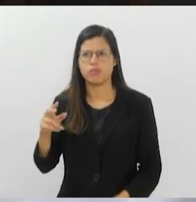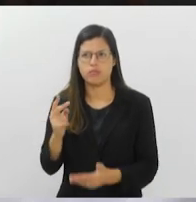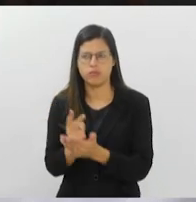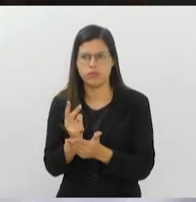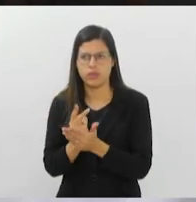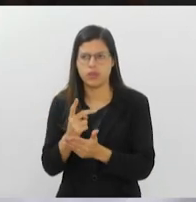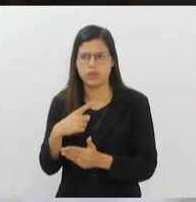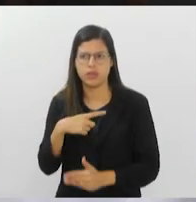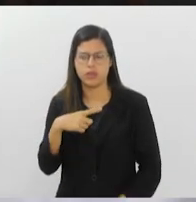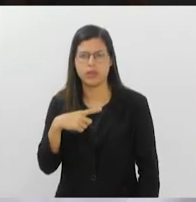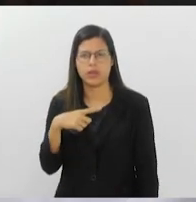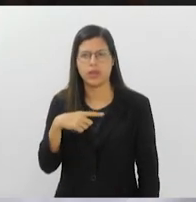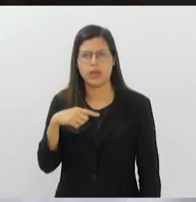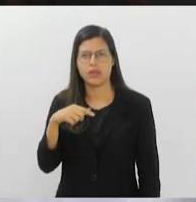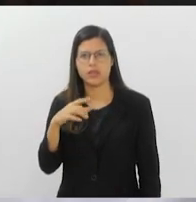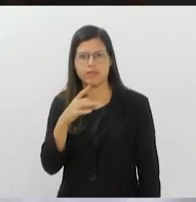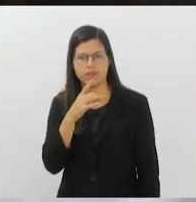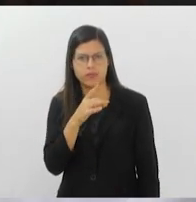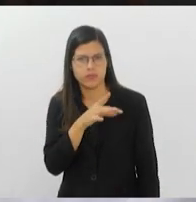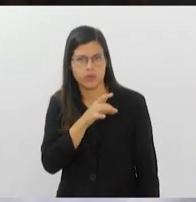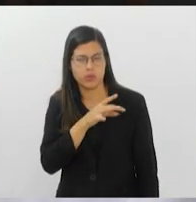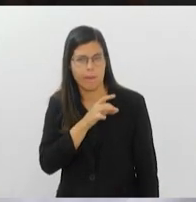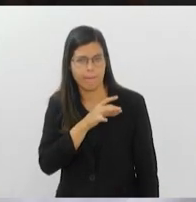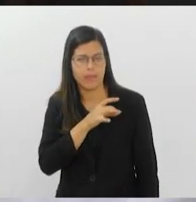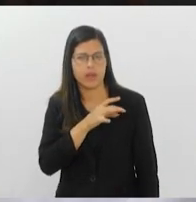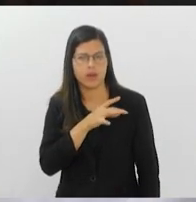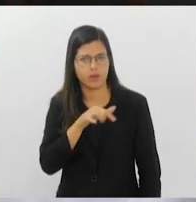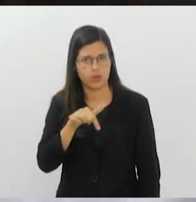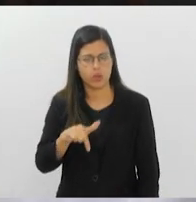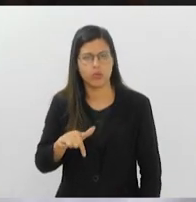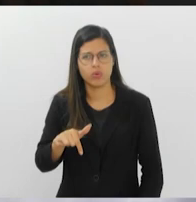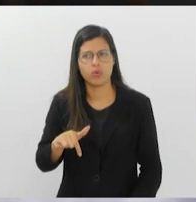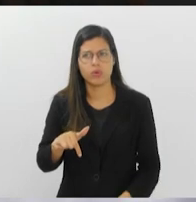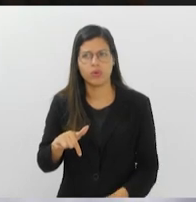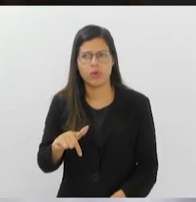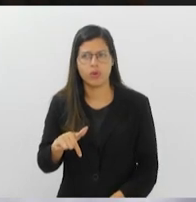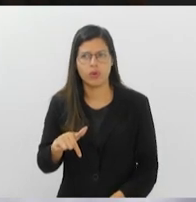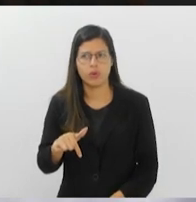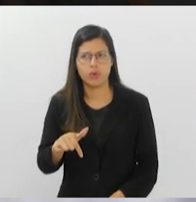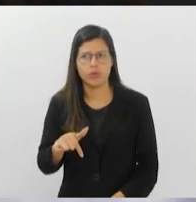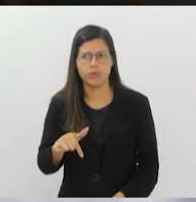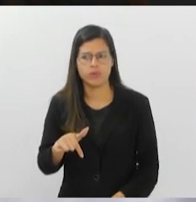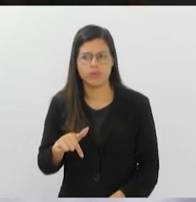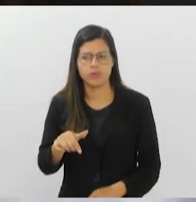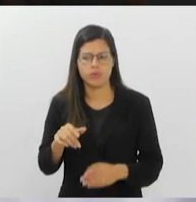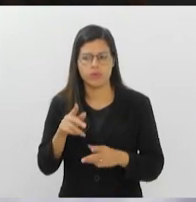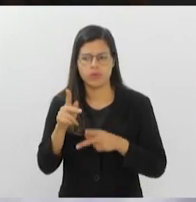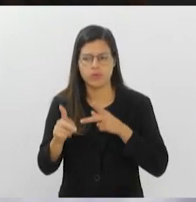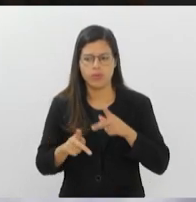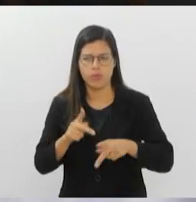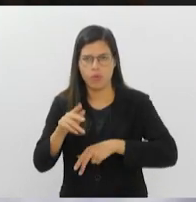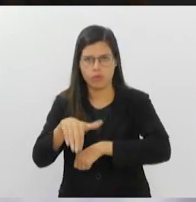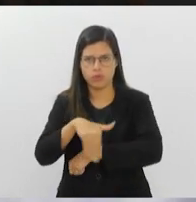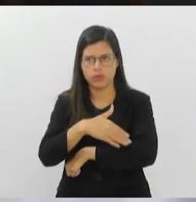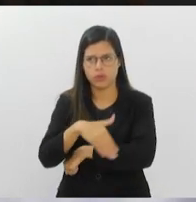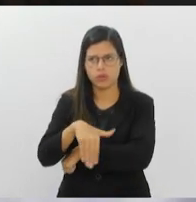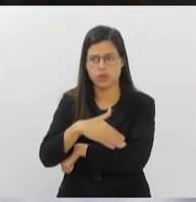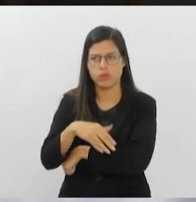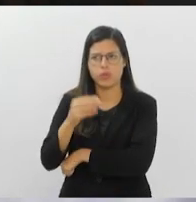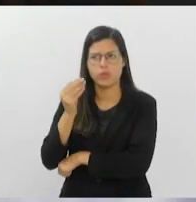à população em situação de rua da cidade para tentar legitimar a apresentação e aprovação de projetos